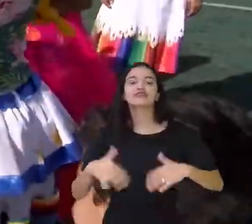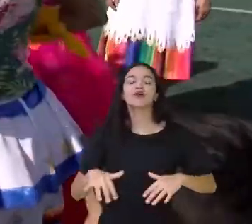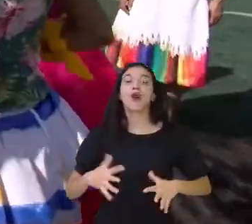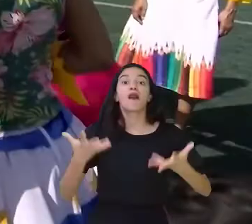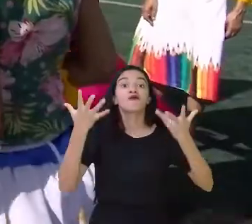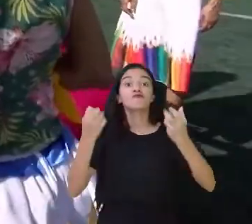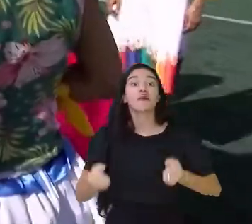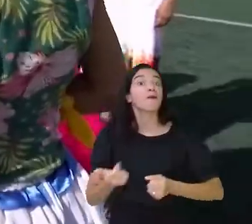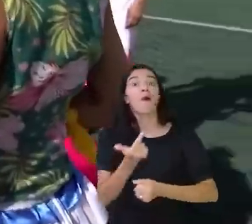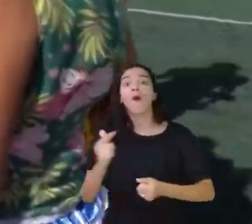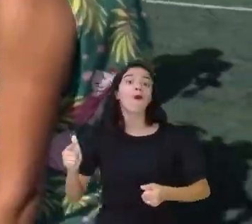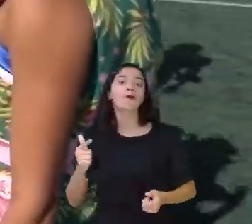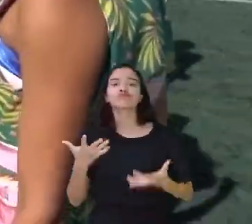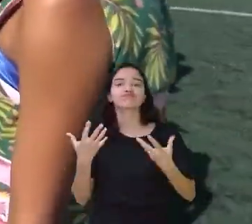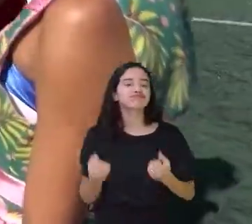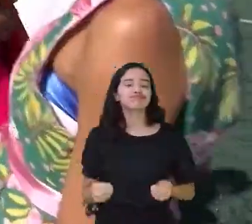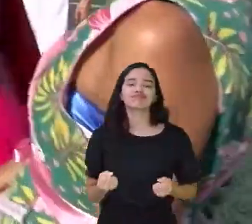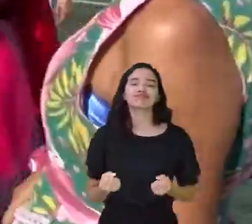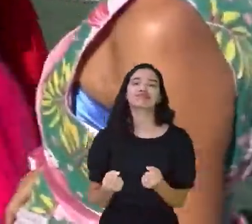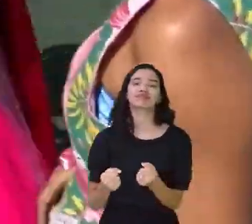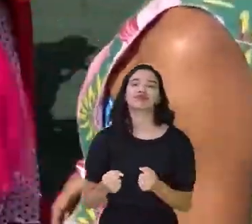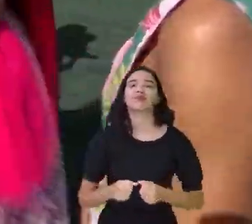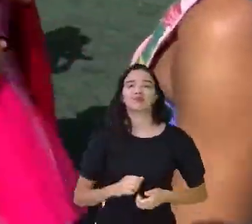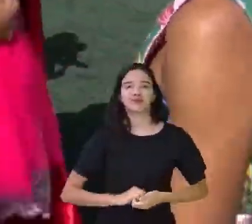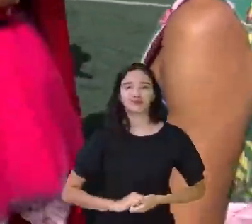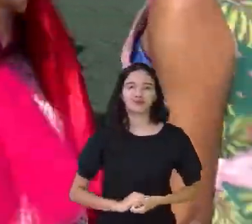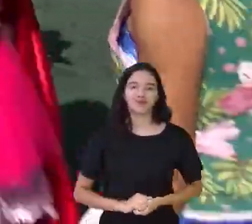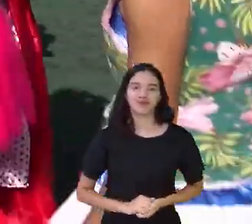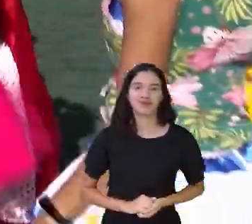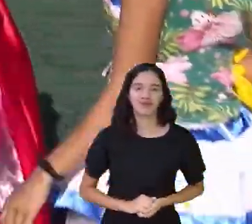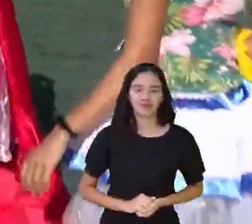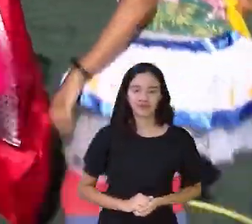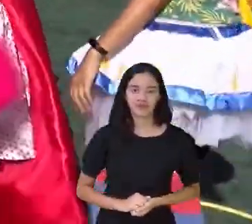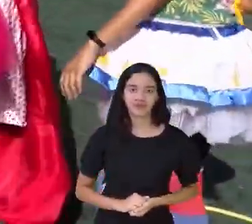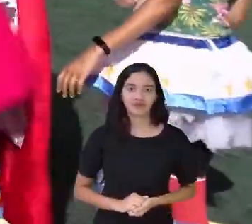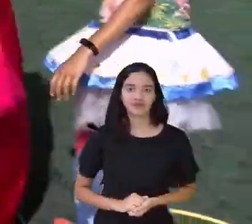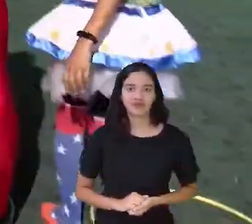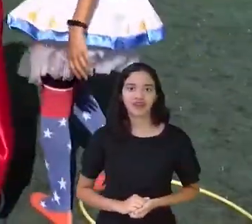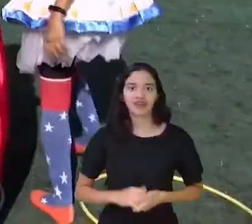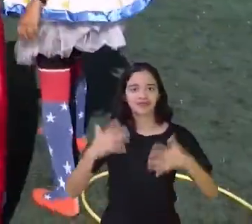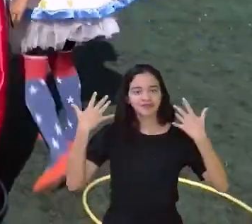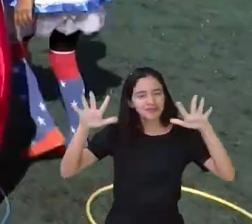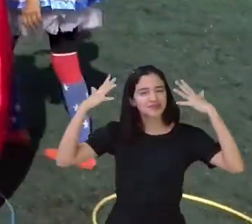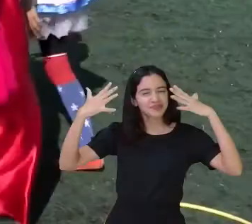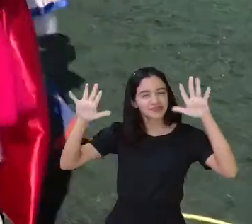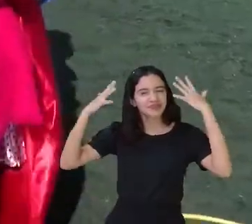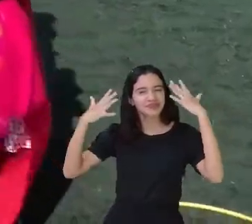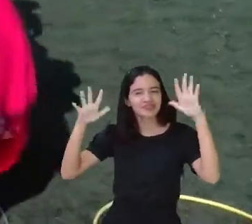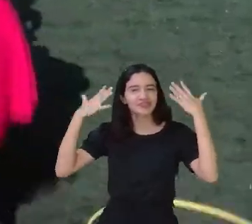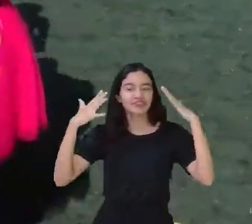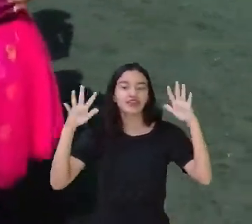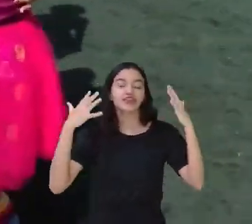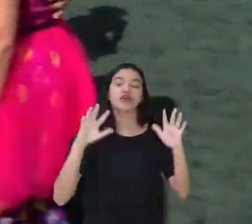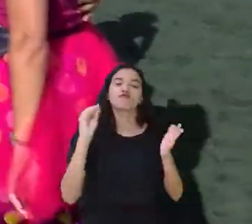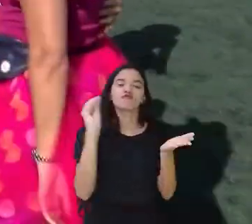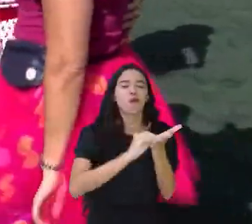Bora, outra! Vermelha nem segue, olha lá! Faltou a estratégia!